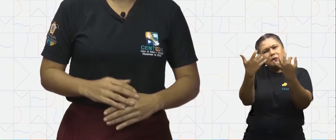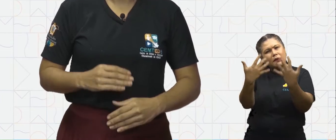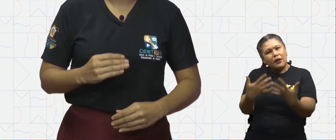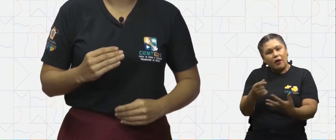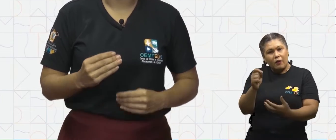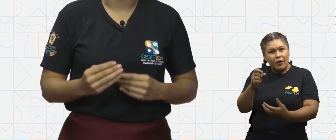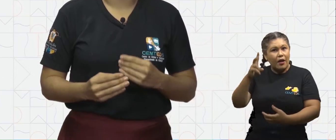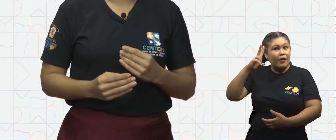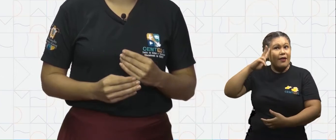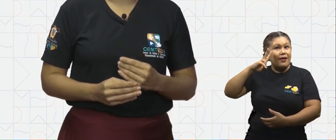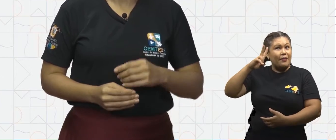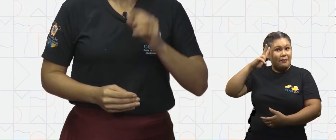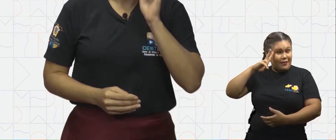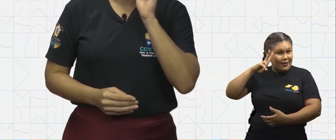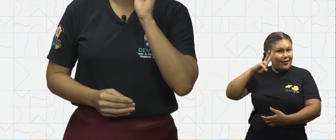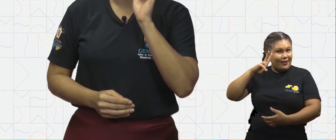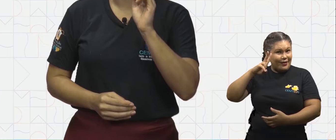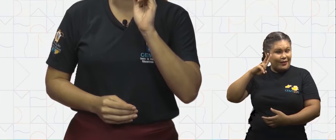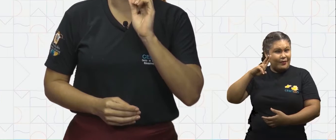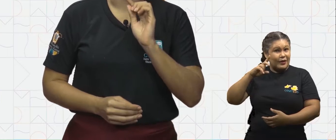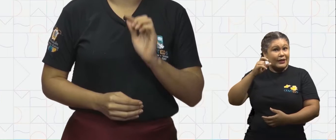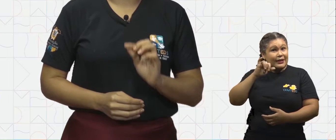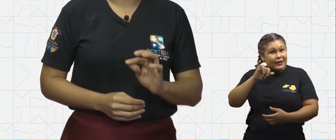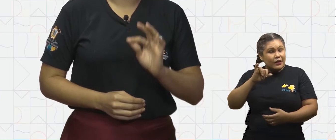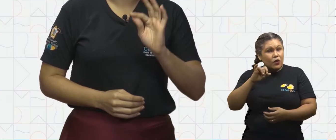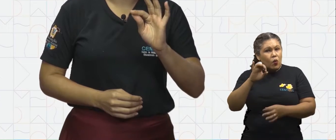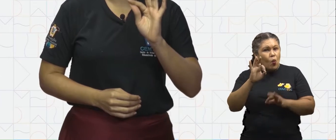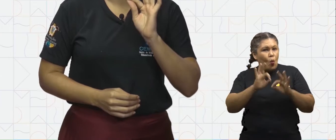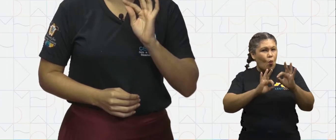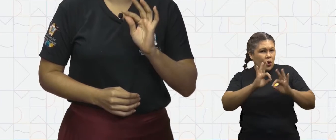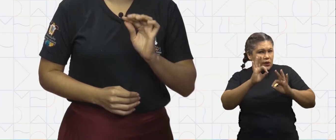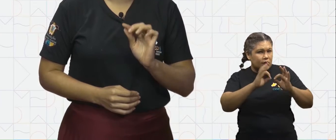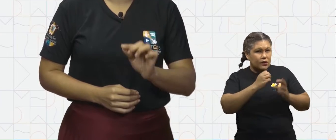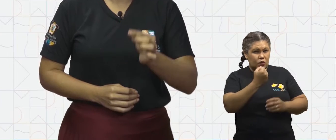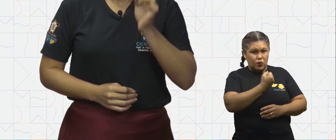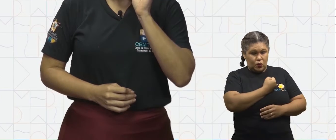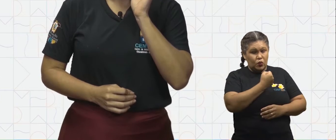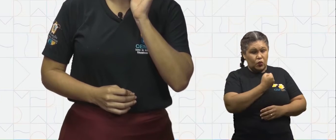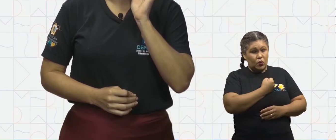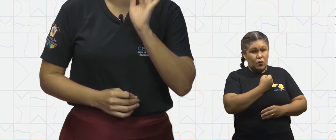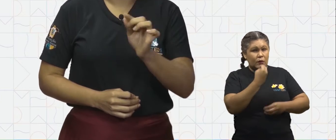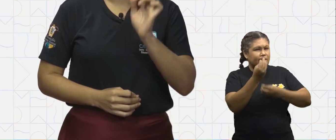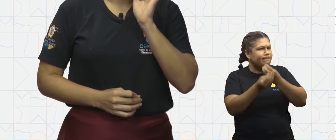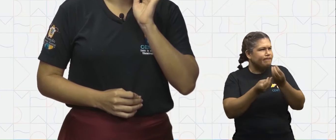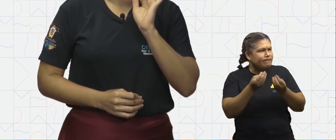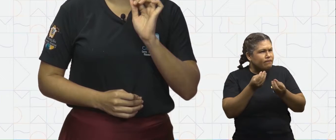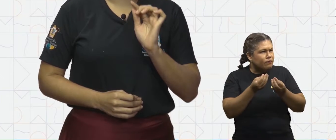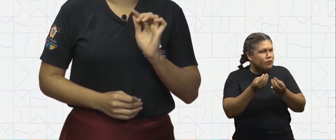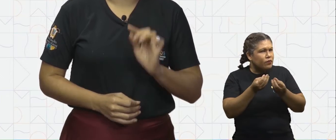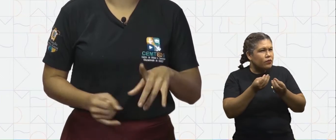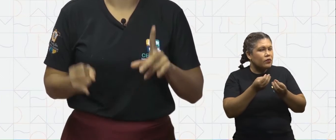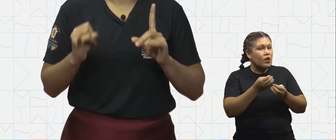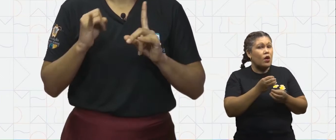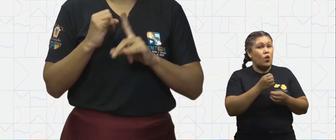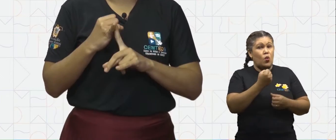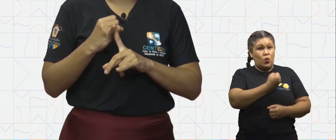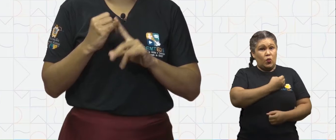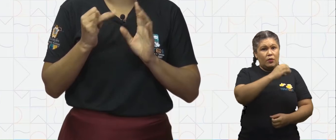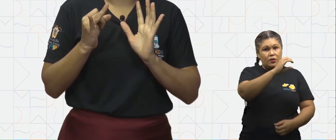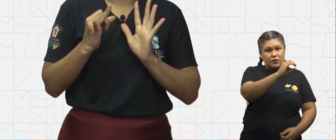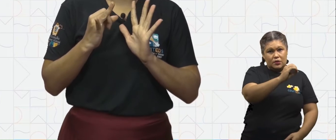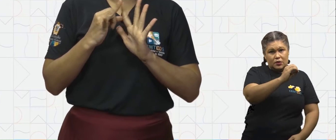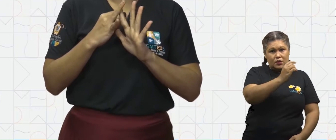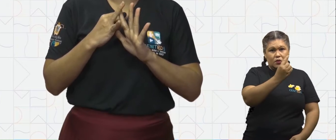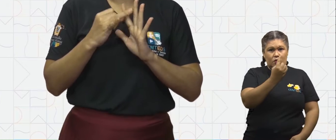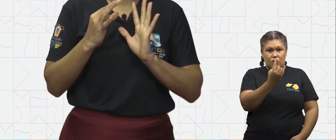aula relembrando que o nosso sistema de numeração decimal é composto pelos números